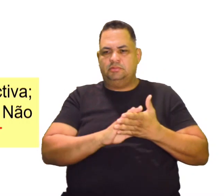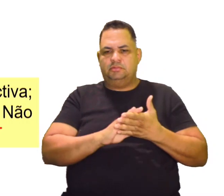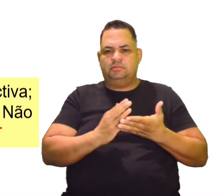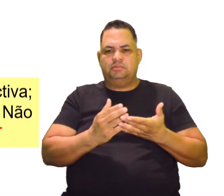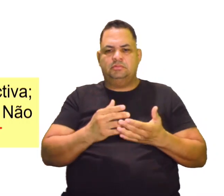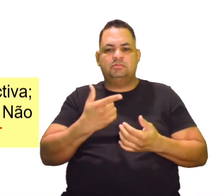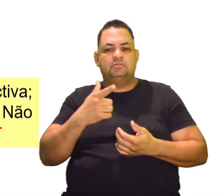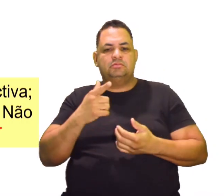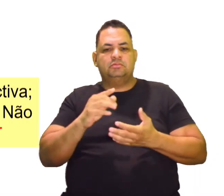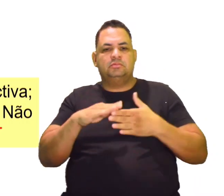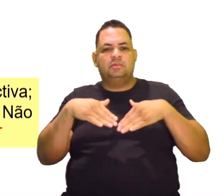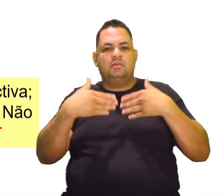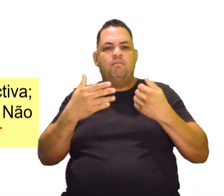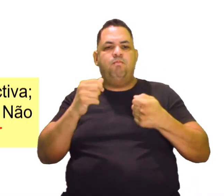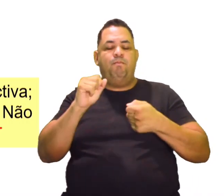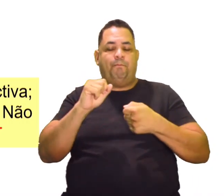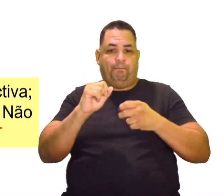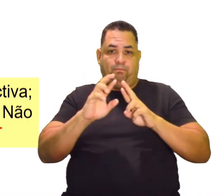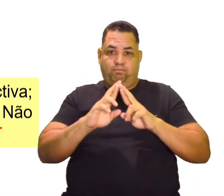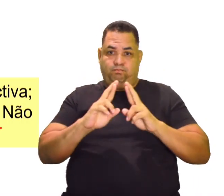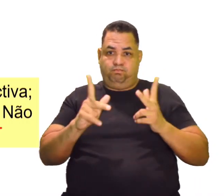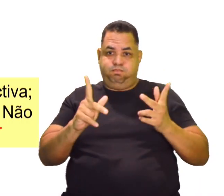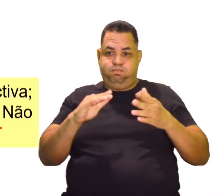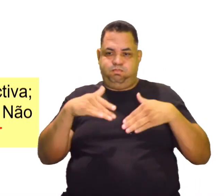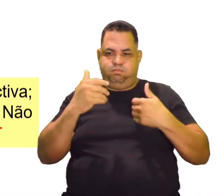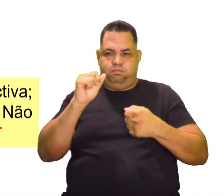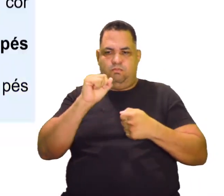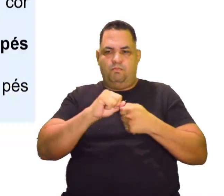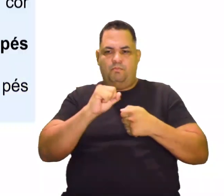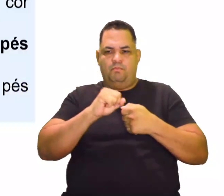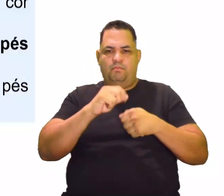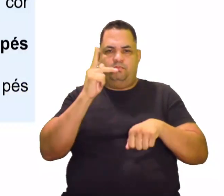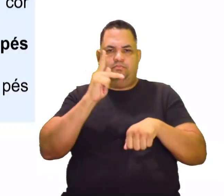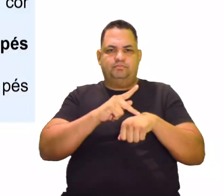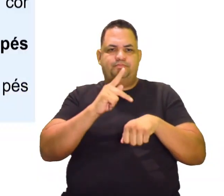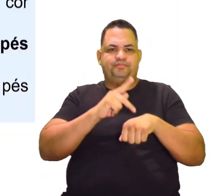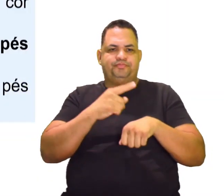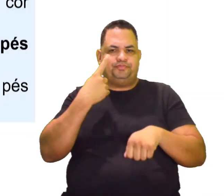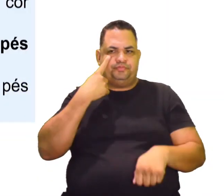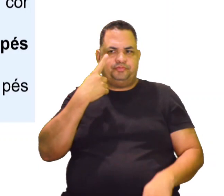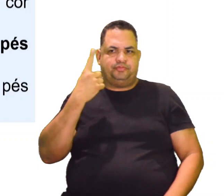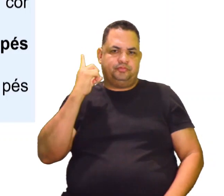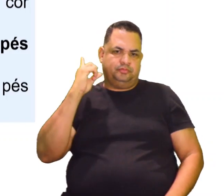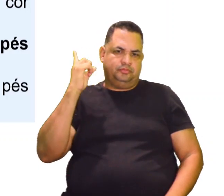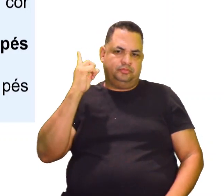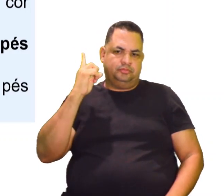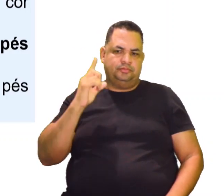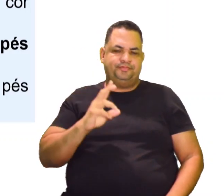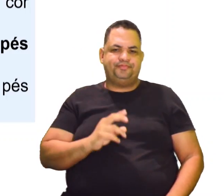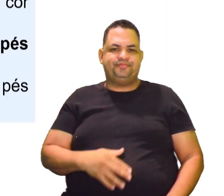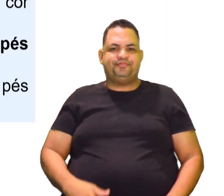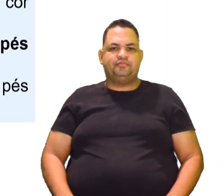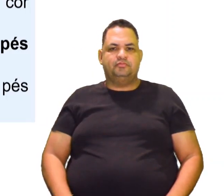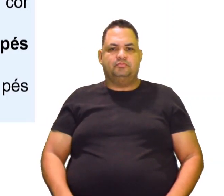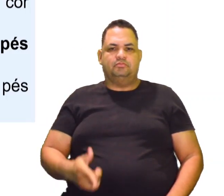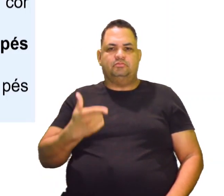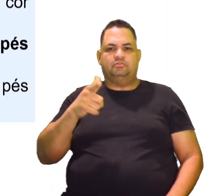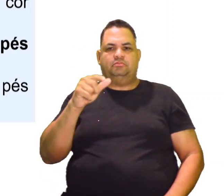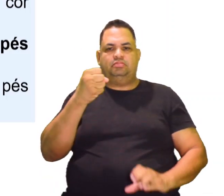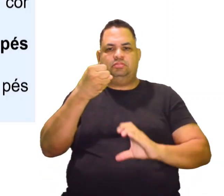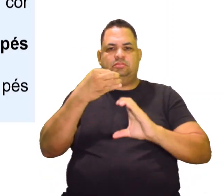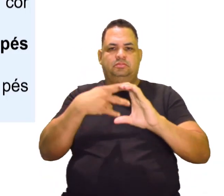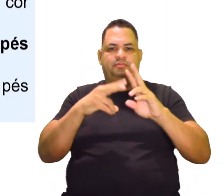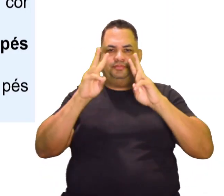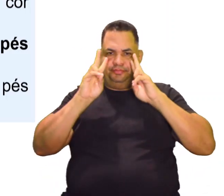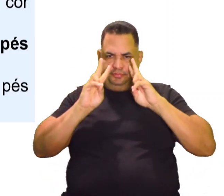relevo, a não ser quando era feito em pedras, né? Então, estudantes, seguindo aqui, vamos observar outros aspectos visuais